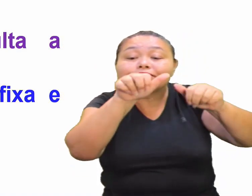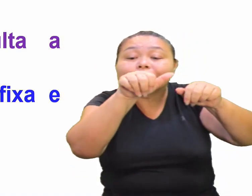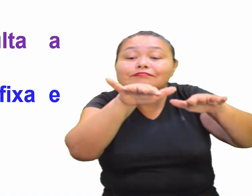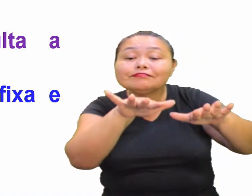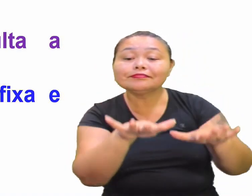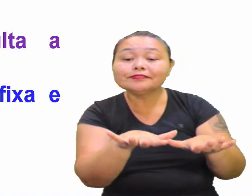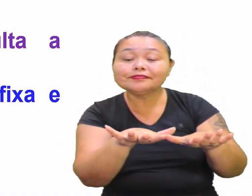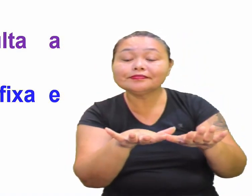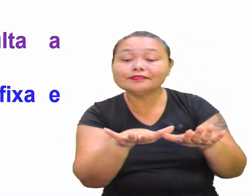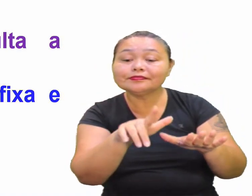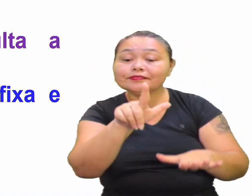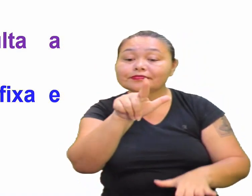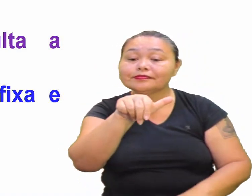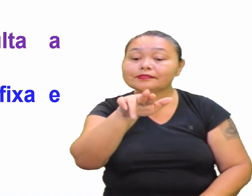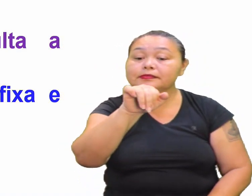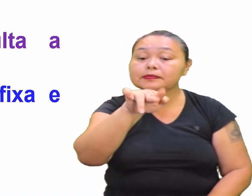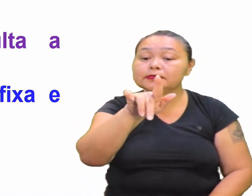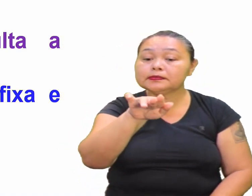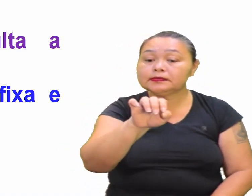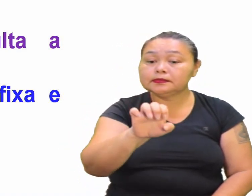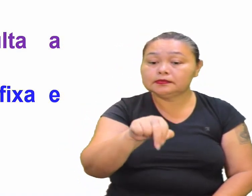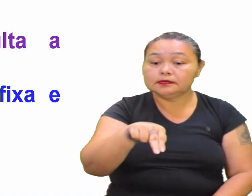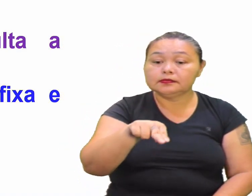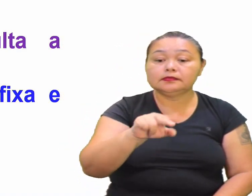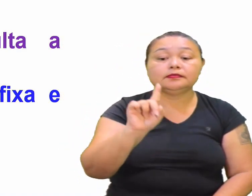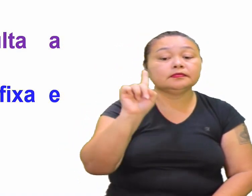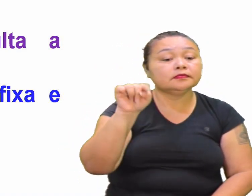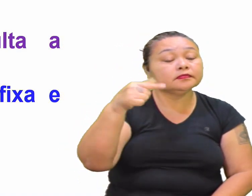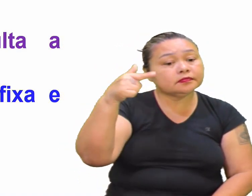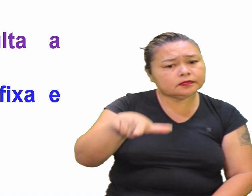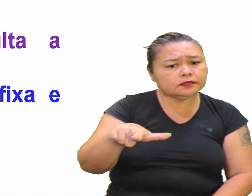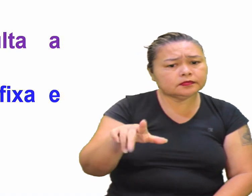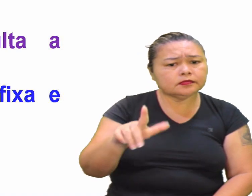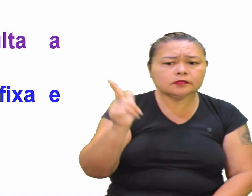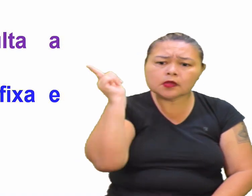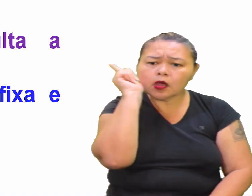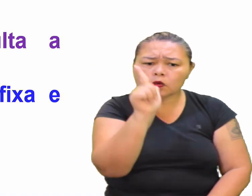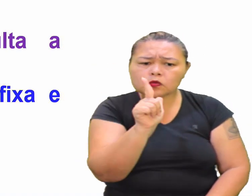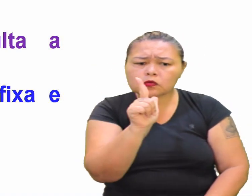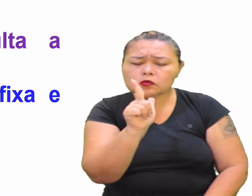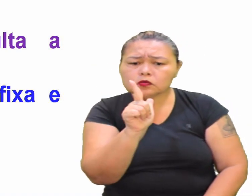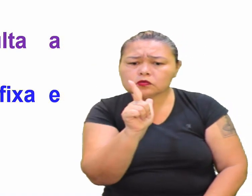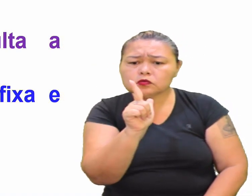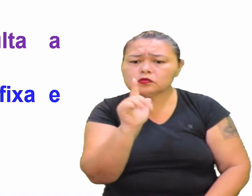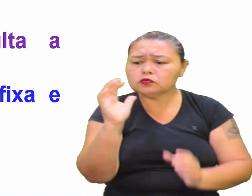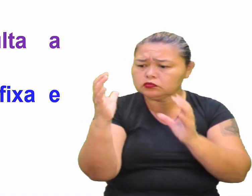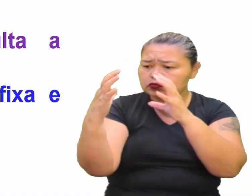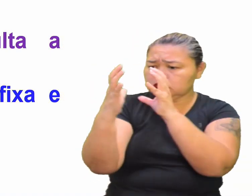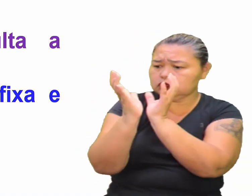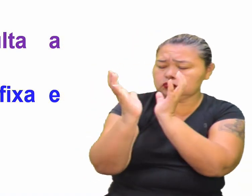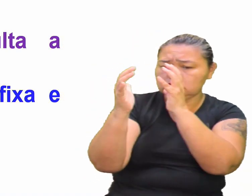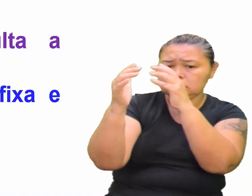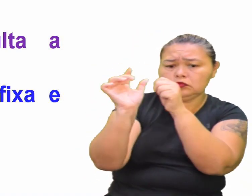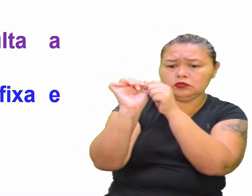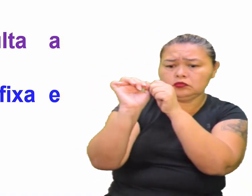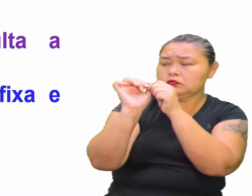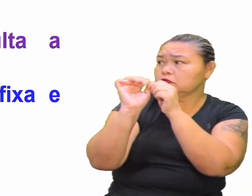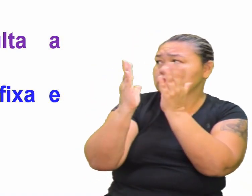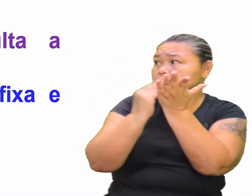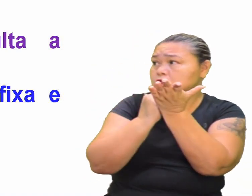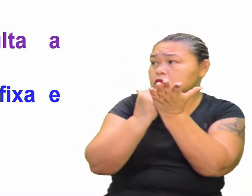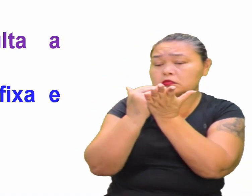estabelecer. E... mais uma vez, por que eu não consigo ter um arbusto nesse início